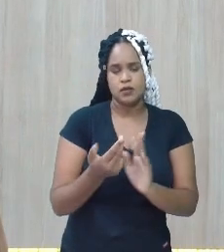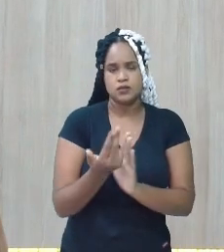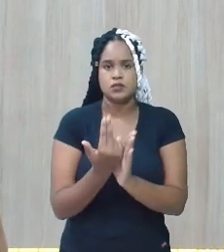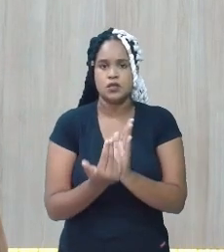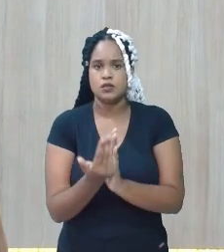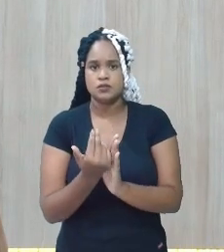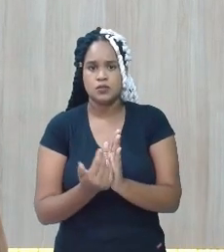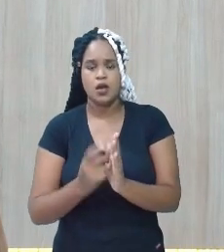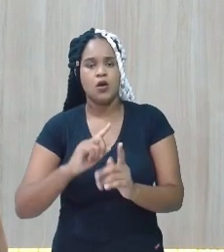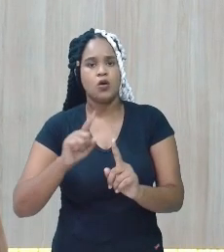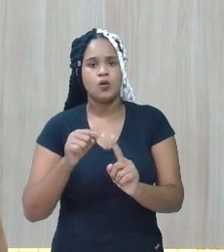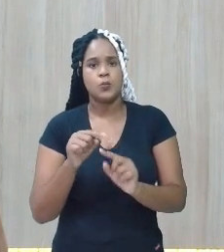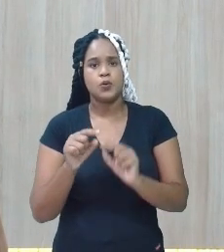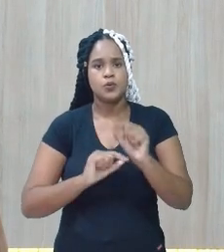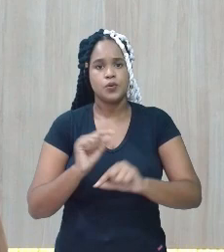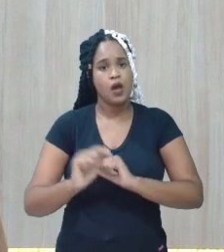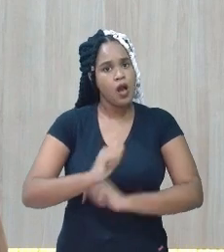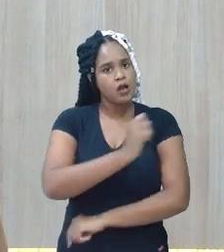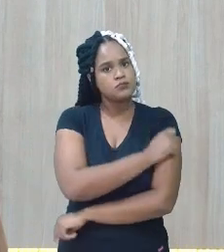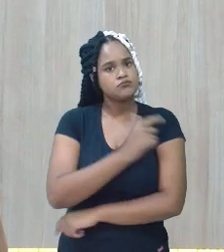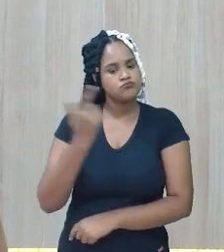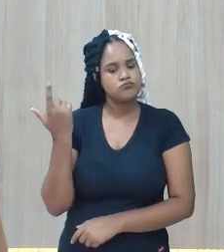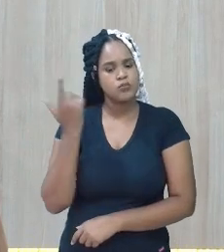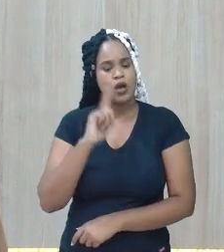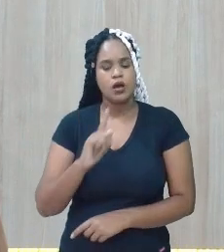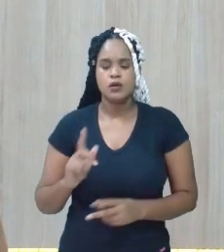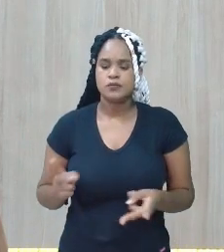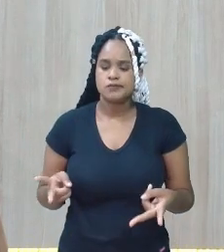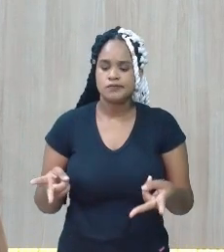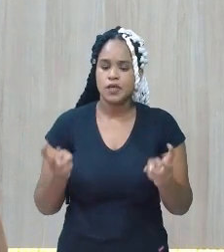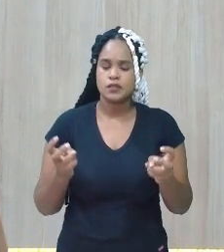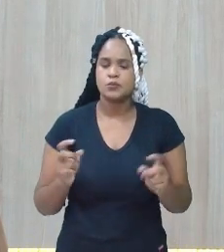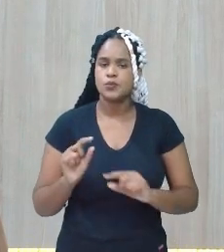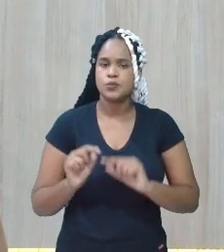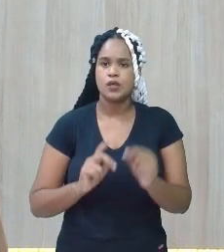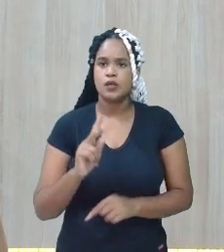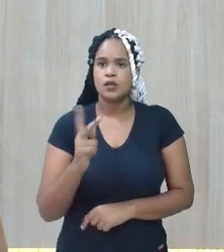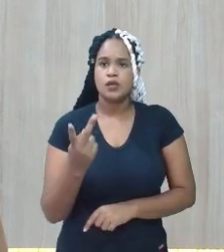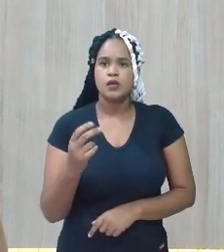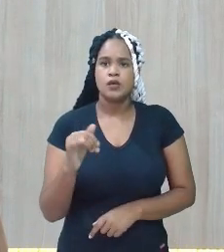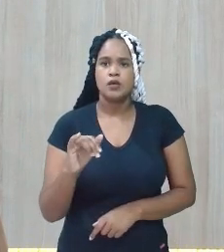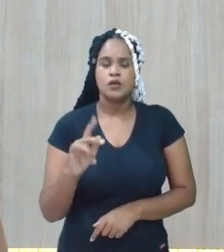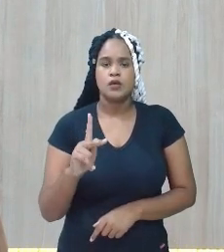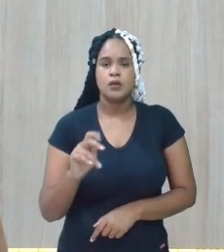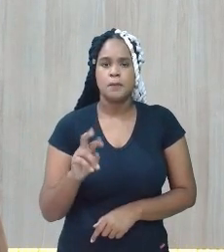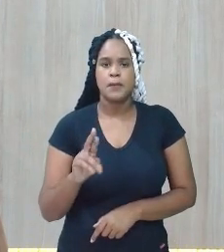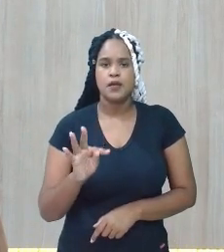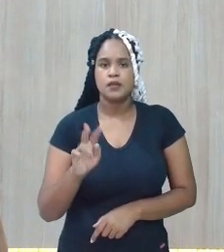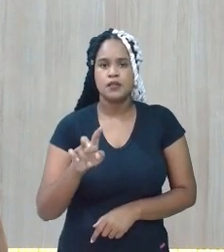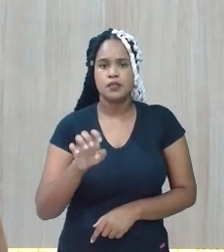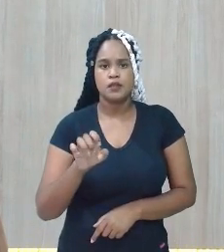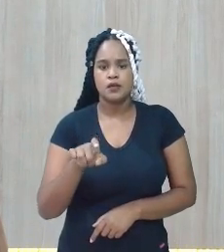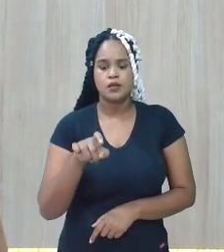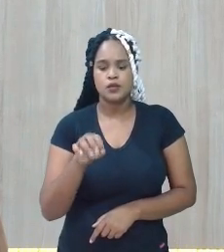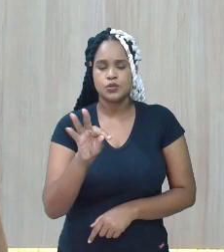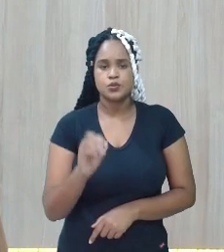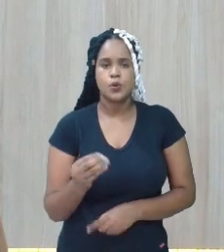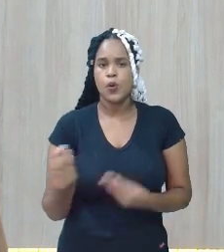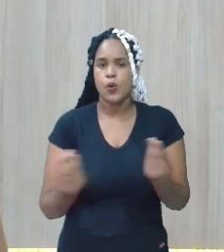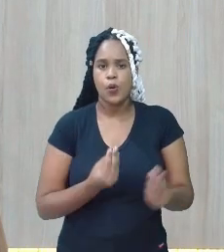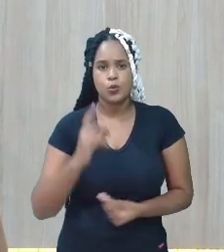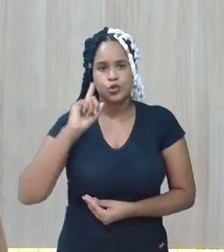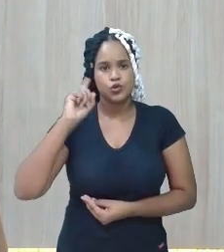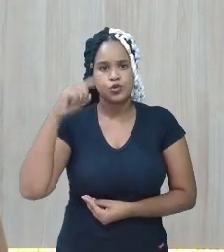ver, não é, perceber o que é o hipertexto e como ele está ali presente no nosso dia a dia.